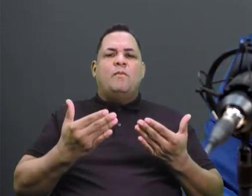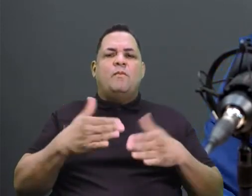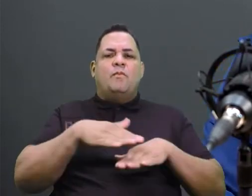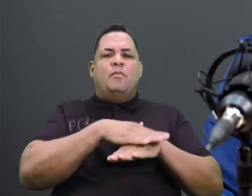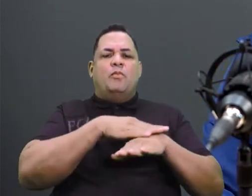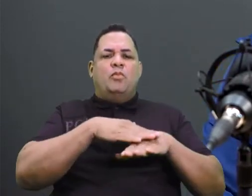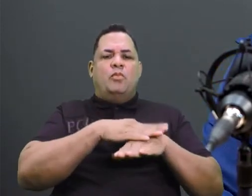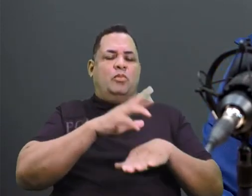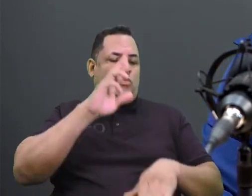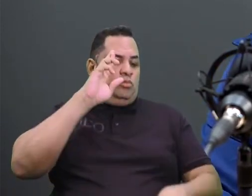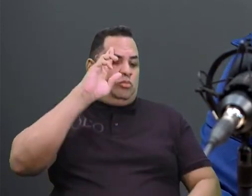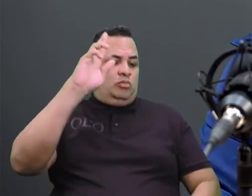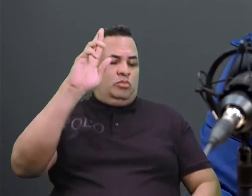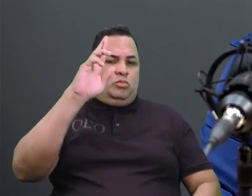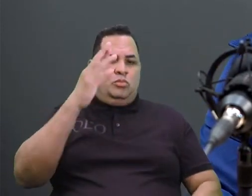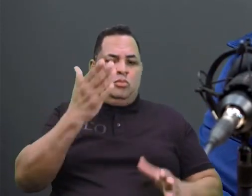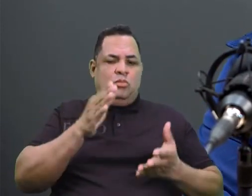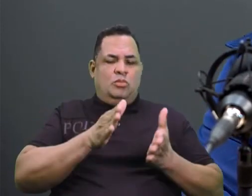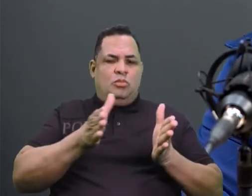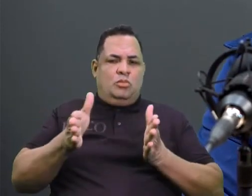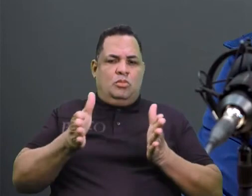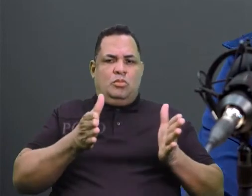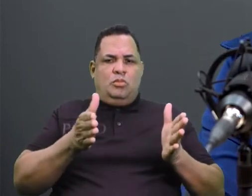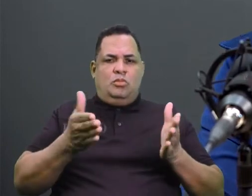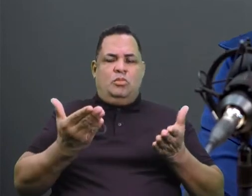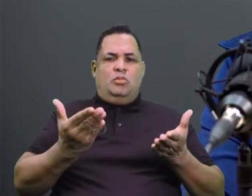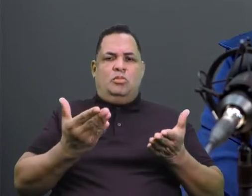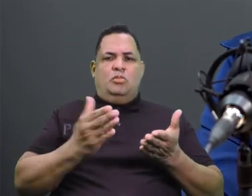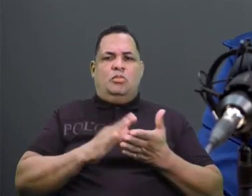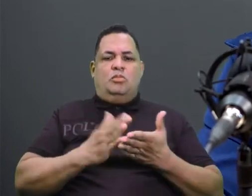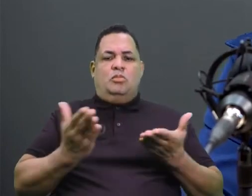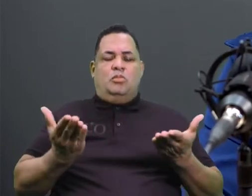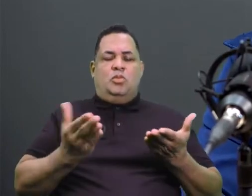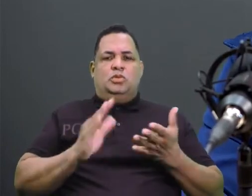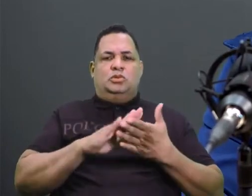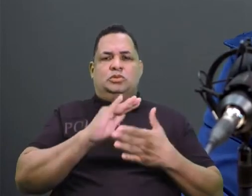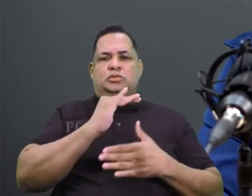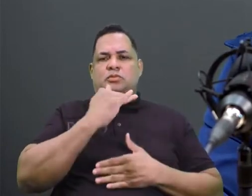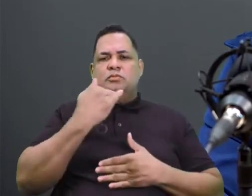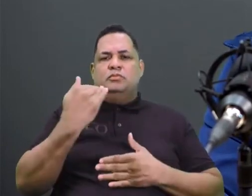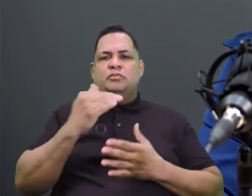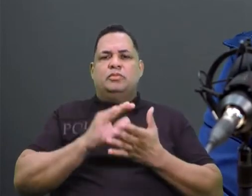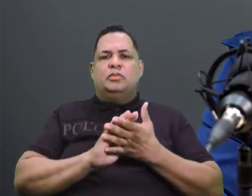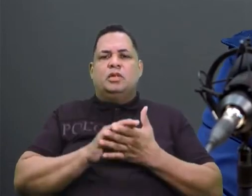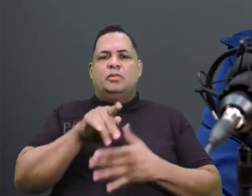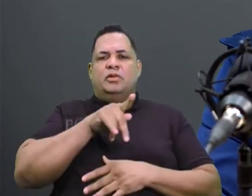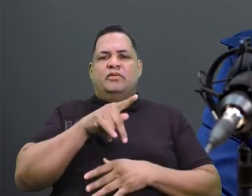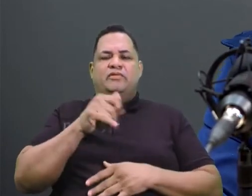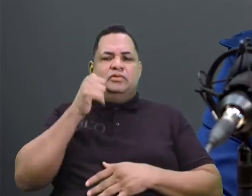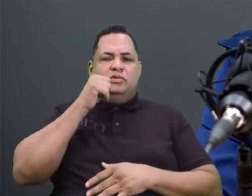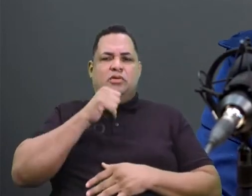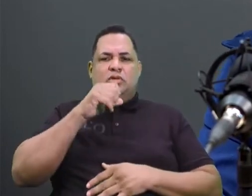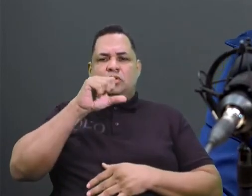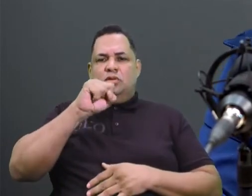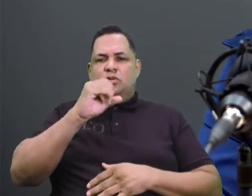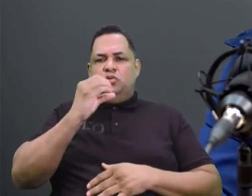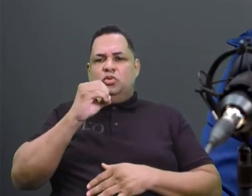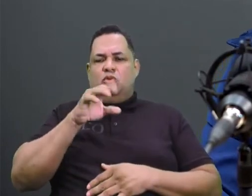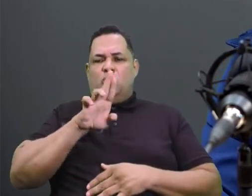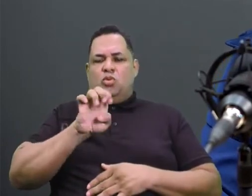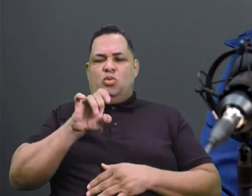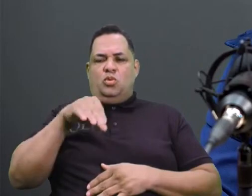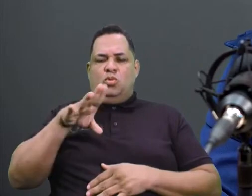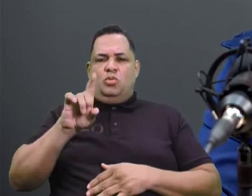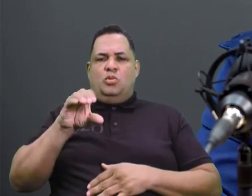conversou com a diretora da época, que infelizmente hoje falecida, a professora Socorro Mota, conversou mesmo